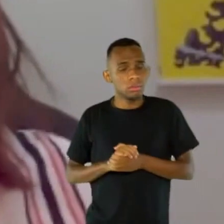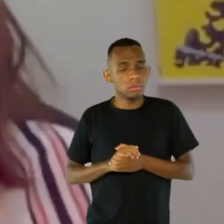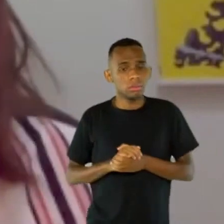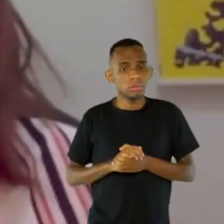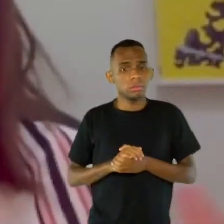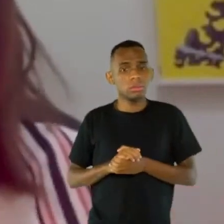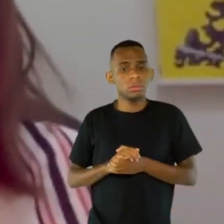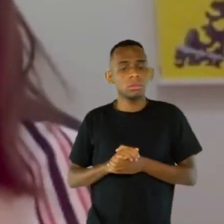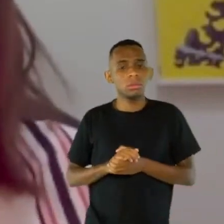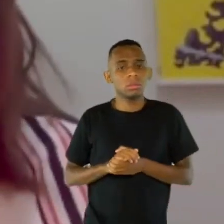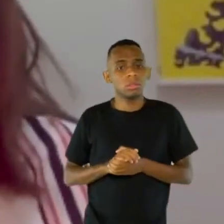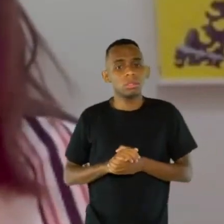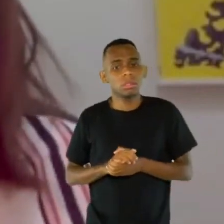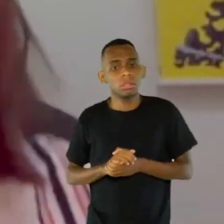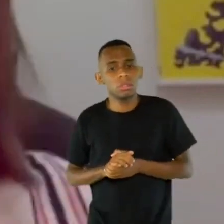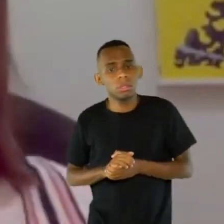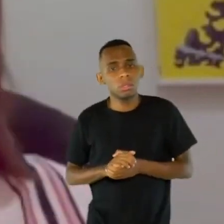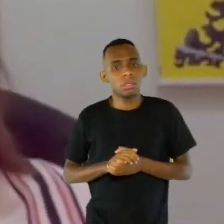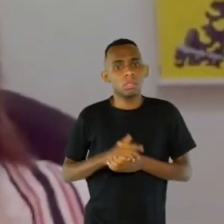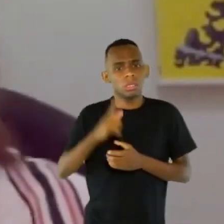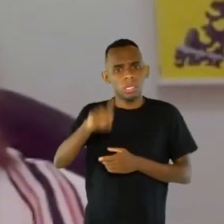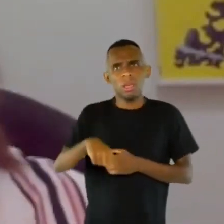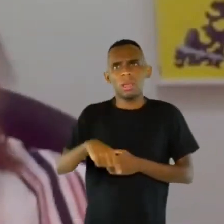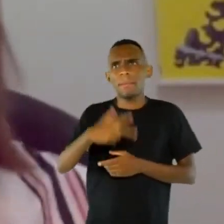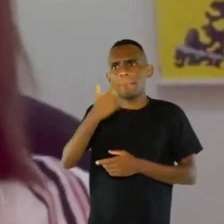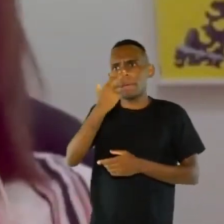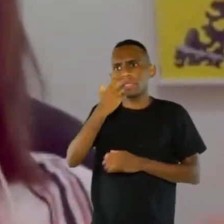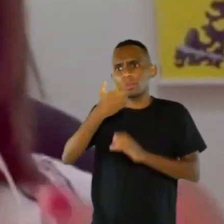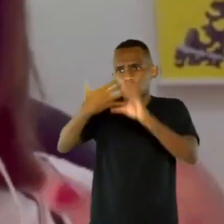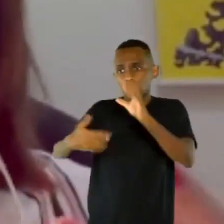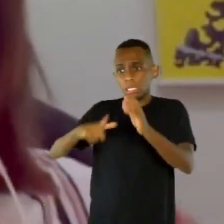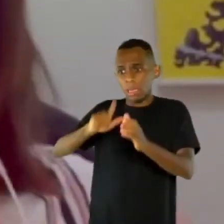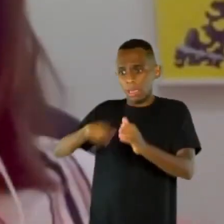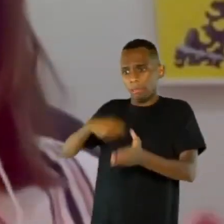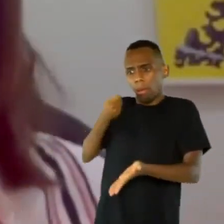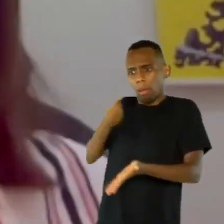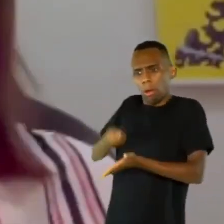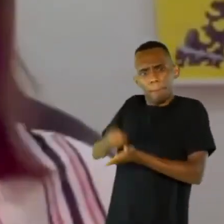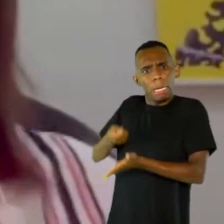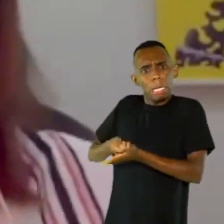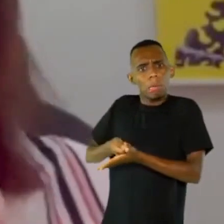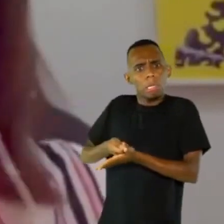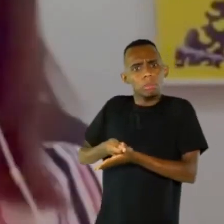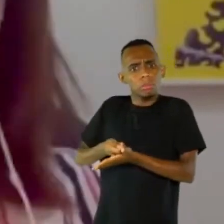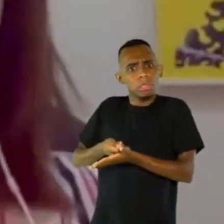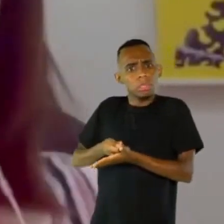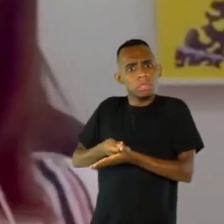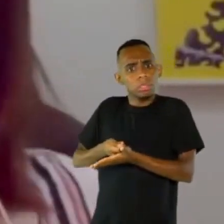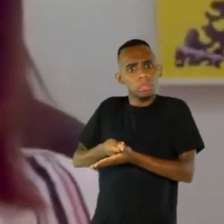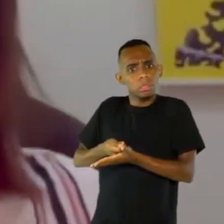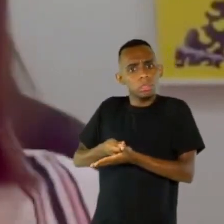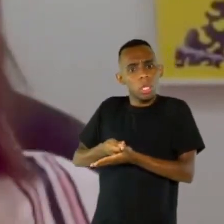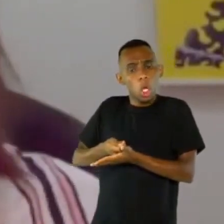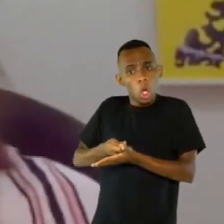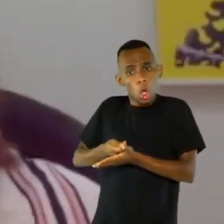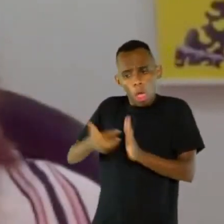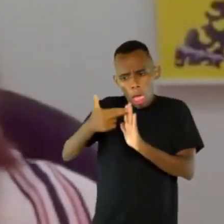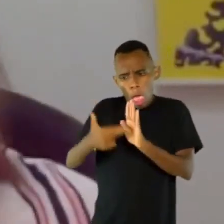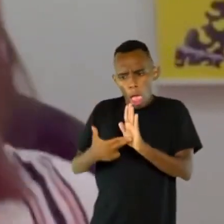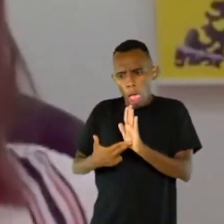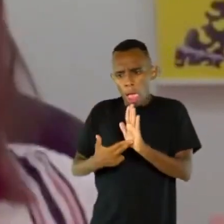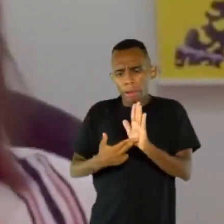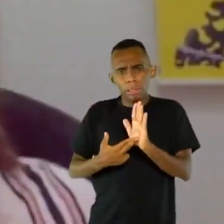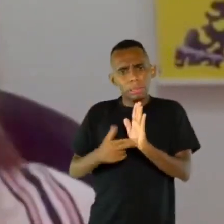O estilo ele é uma camisa de força, né? Ele te obriga, ele te coloca